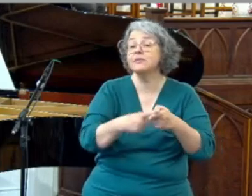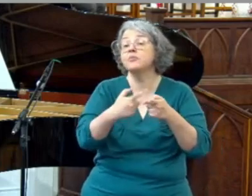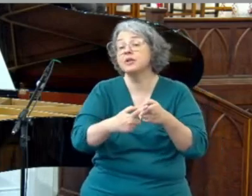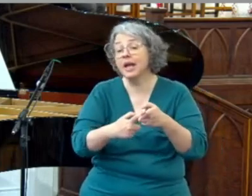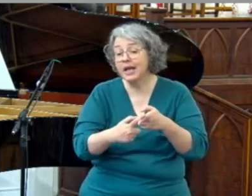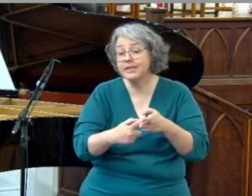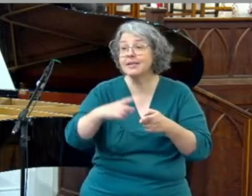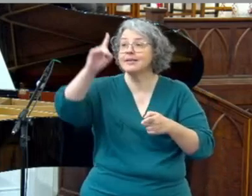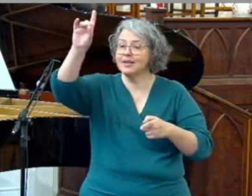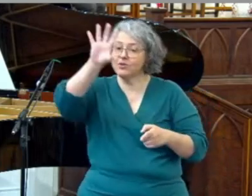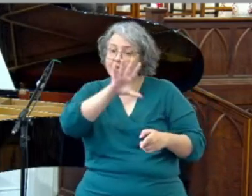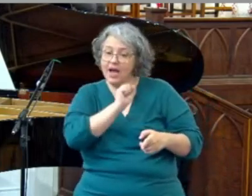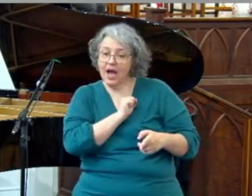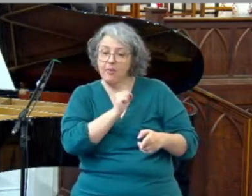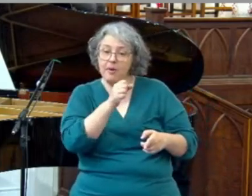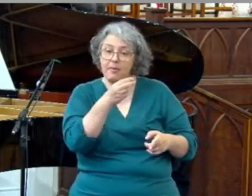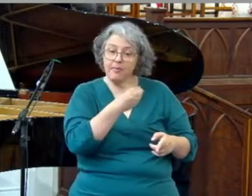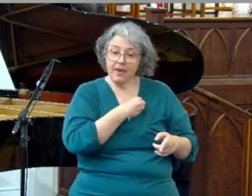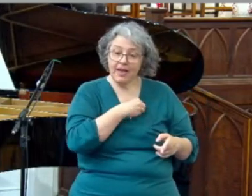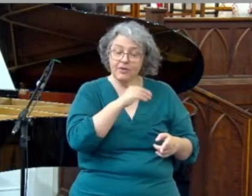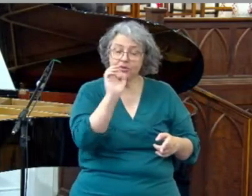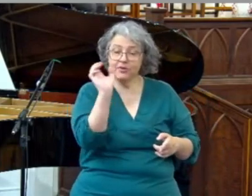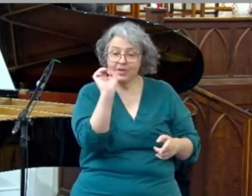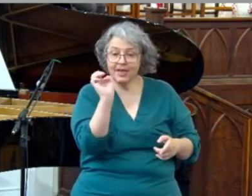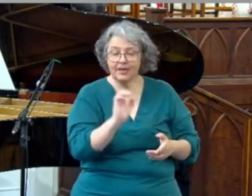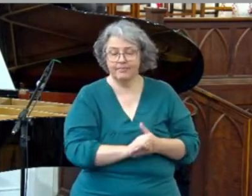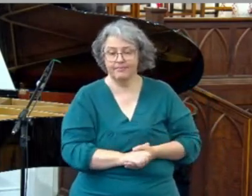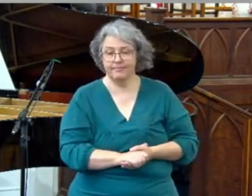um jantar. Você já imaginou isso?